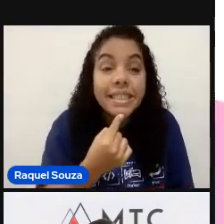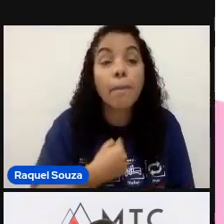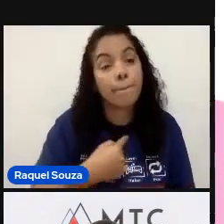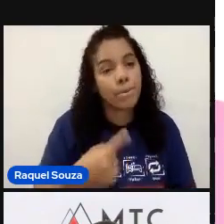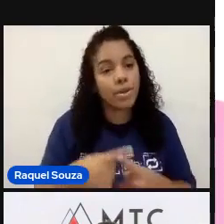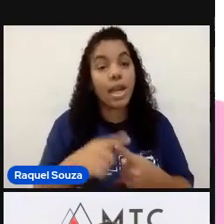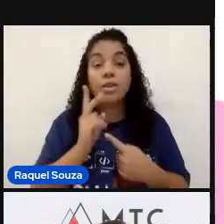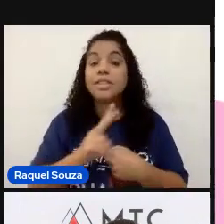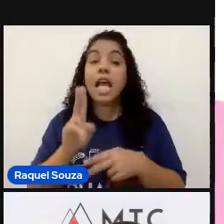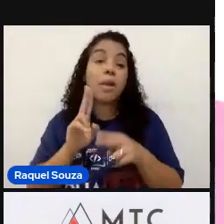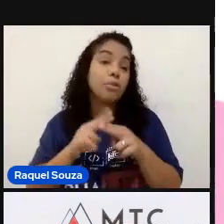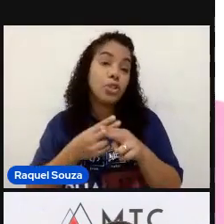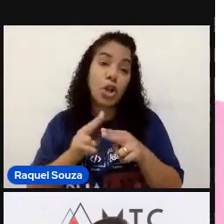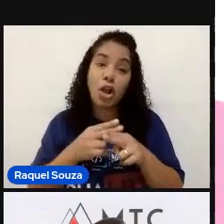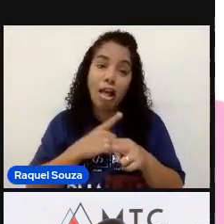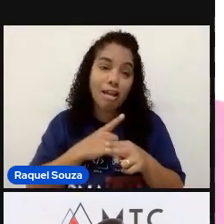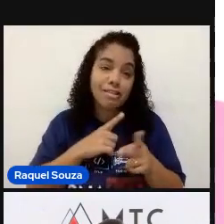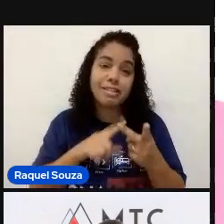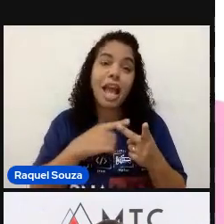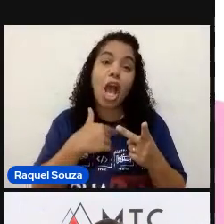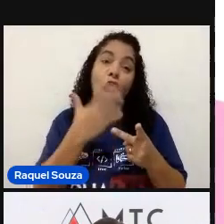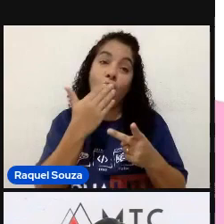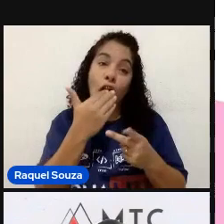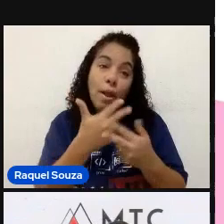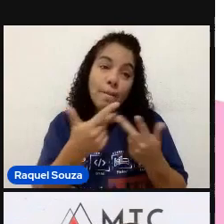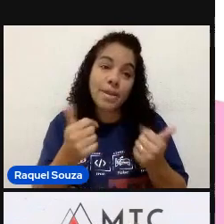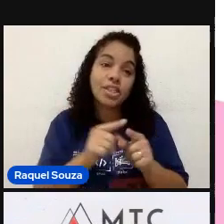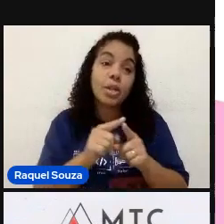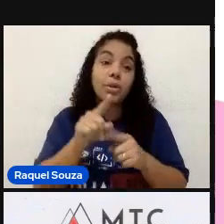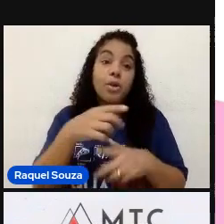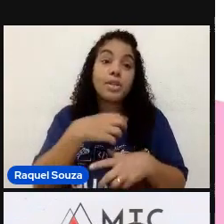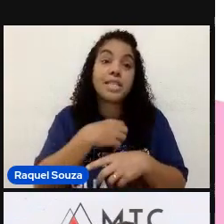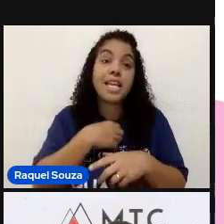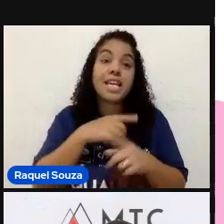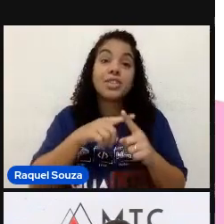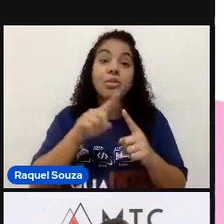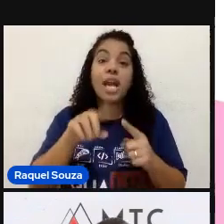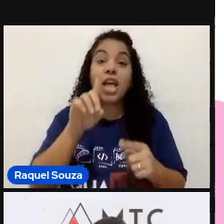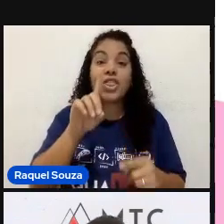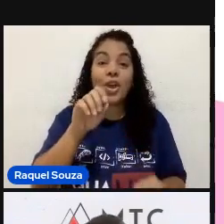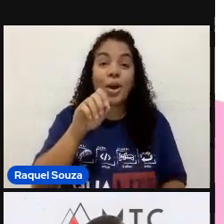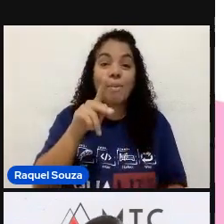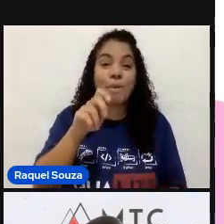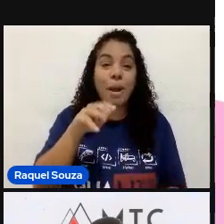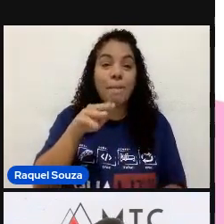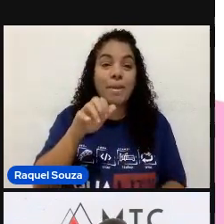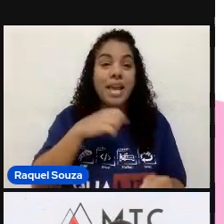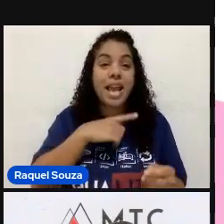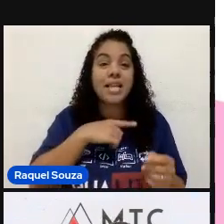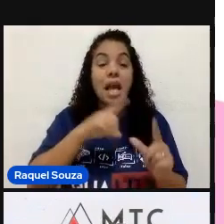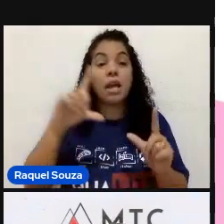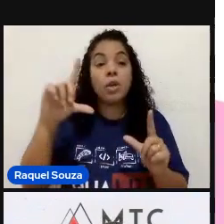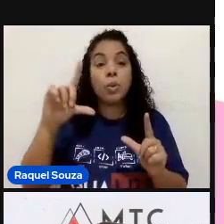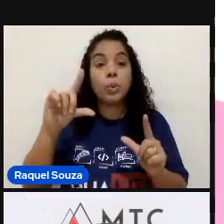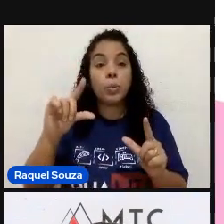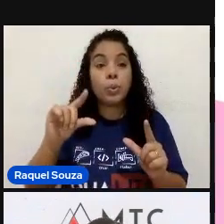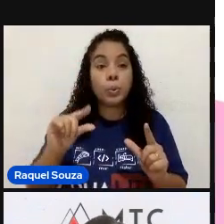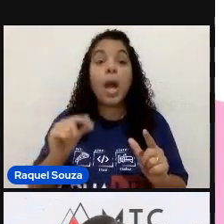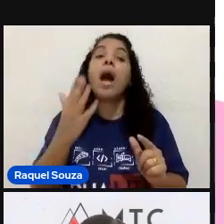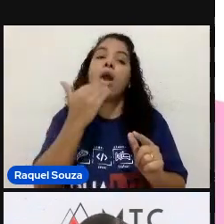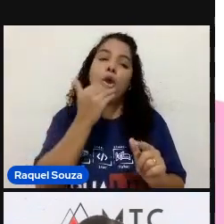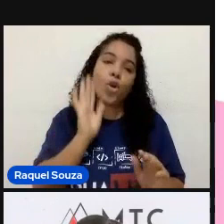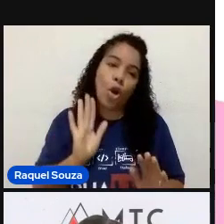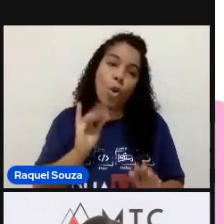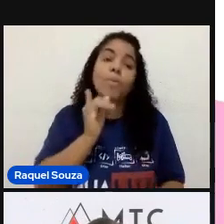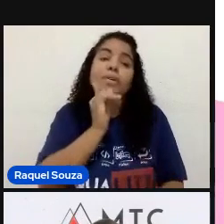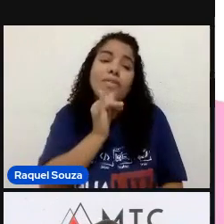tenho chocolate, comidinha, porque às vezes quando eu sinto que tá caindo minha dopamina, eu como. Eu como.